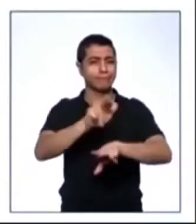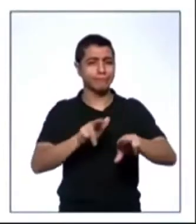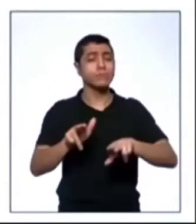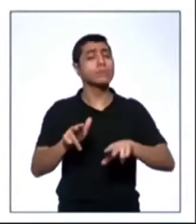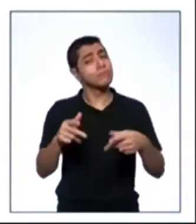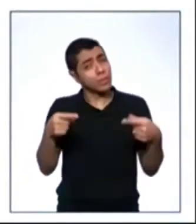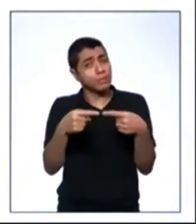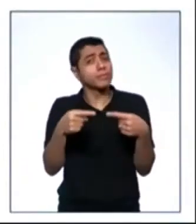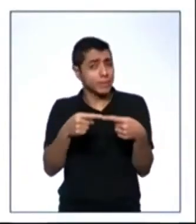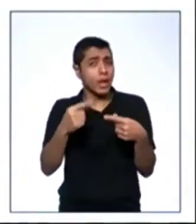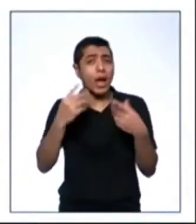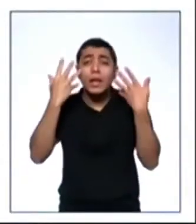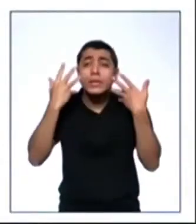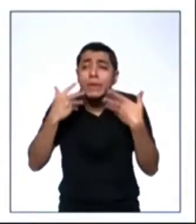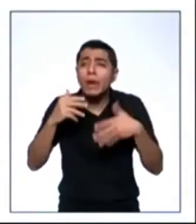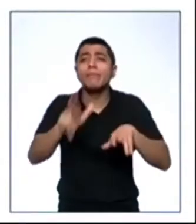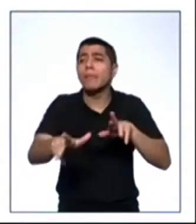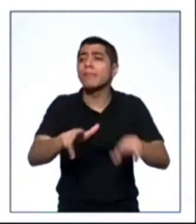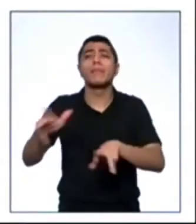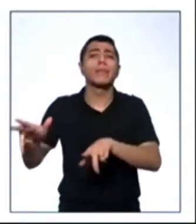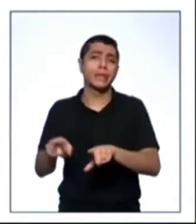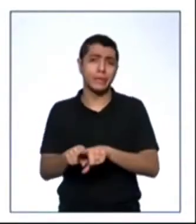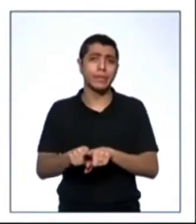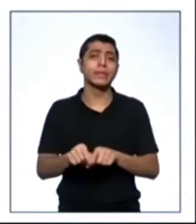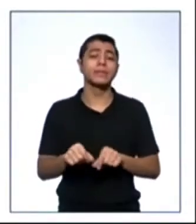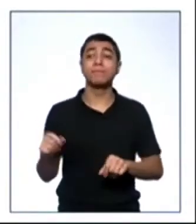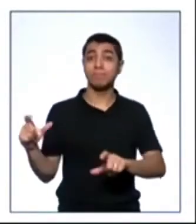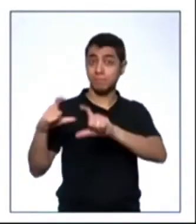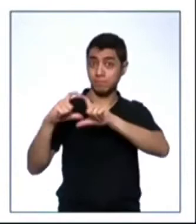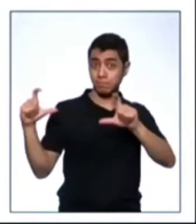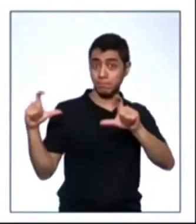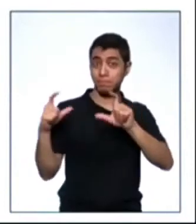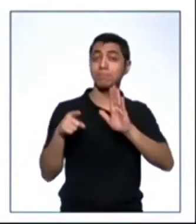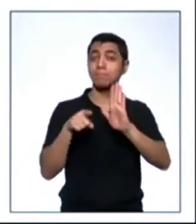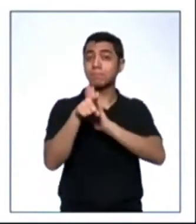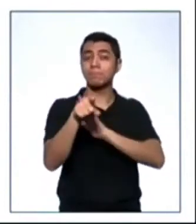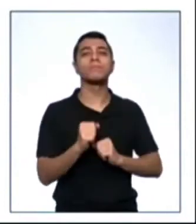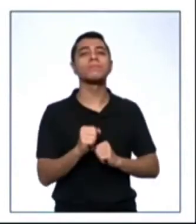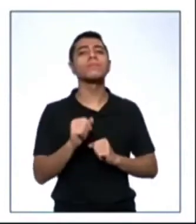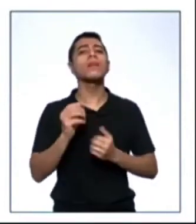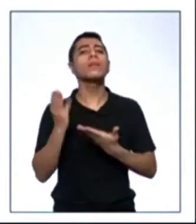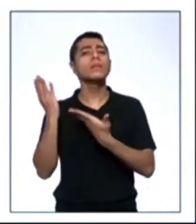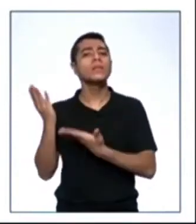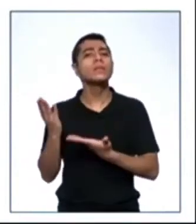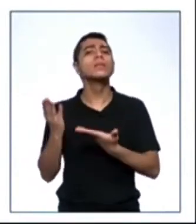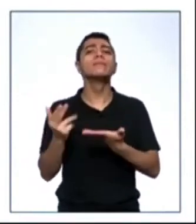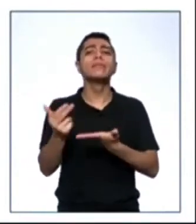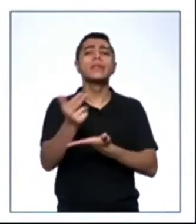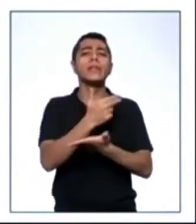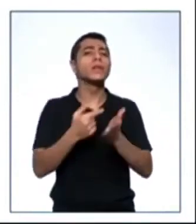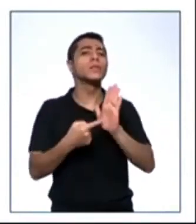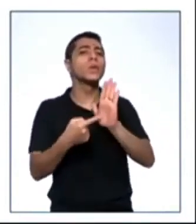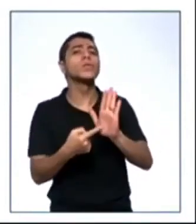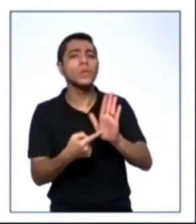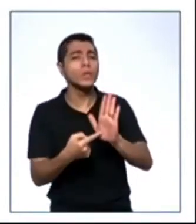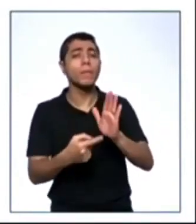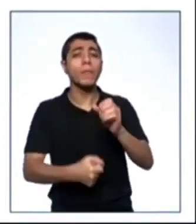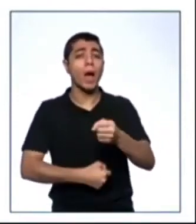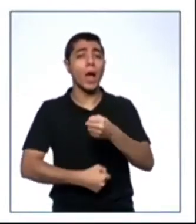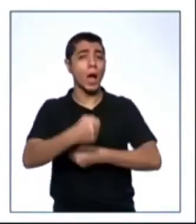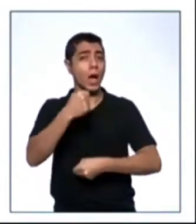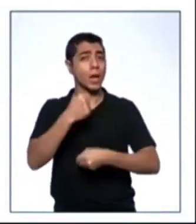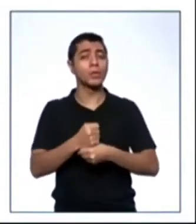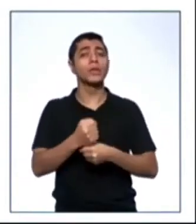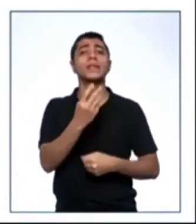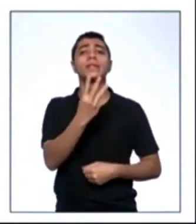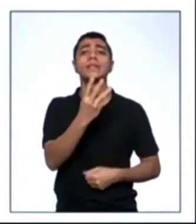figura apresentada é de um mosaico, produzido por volta do ano 300 depois de Cristo. Gente, 300 depois de Cristo, eu já tô no Império Romano, beleza?